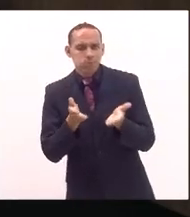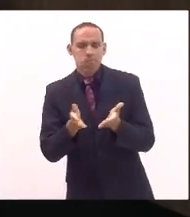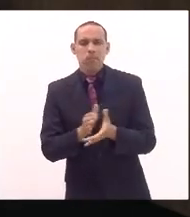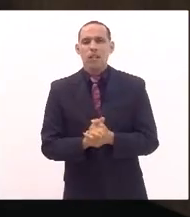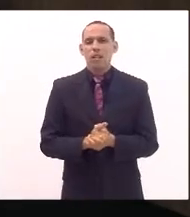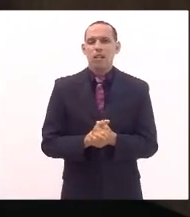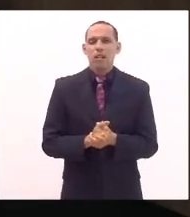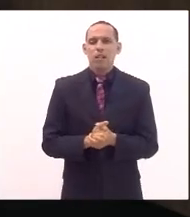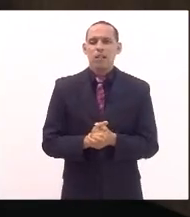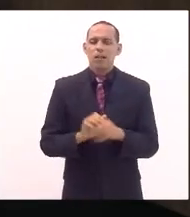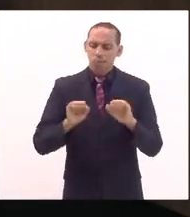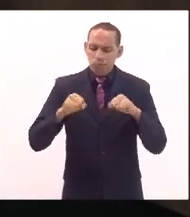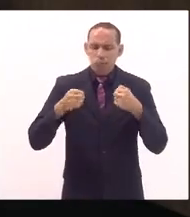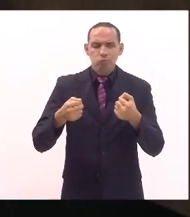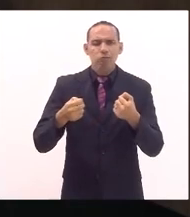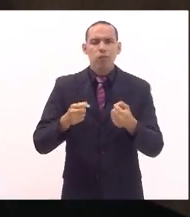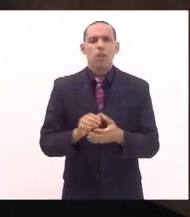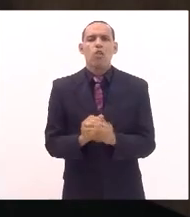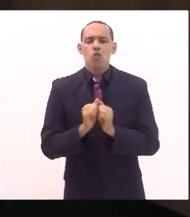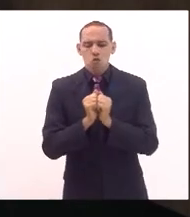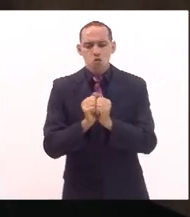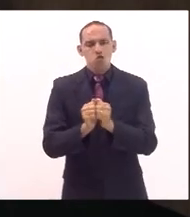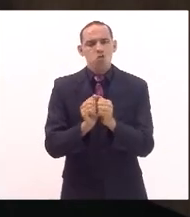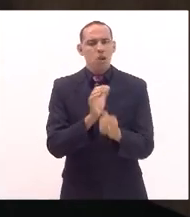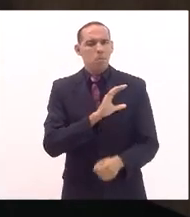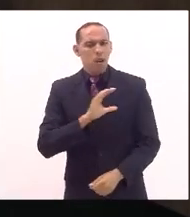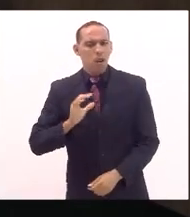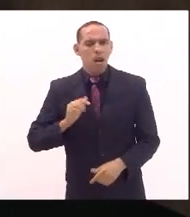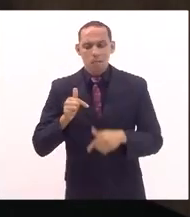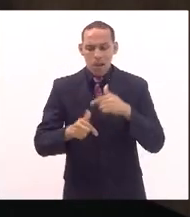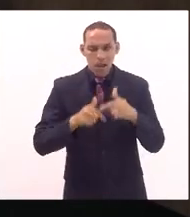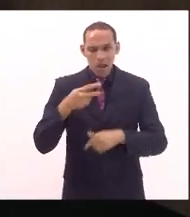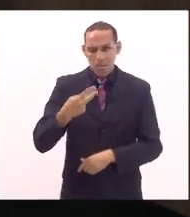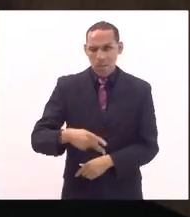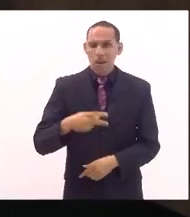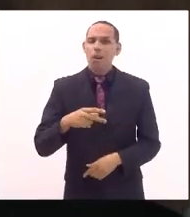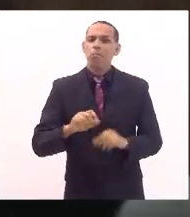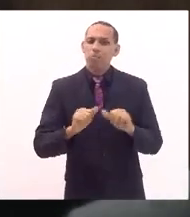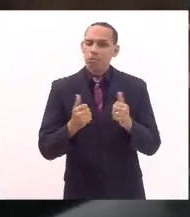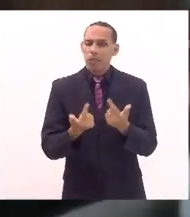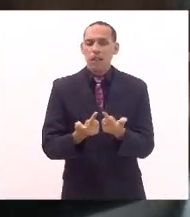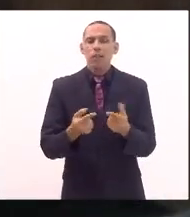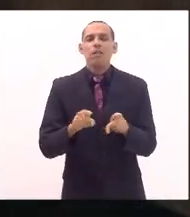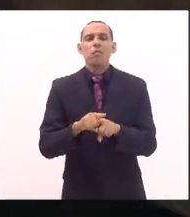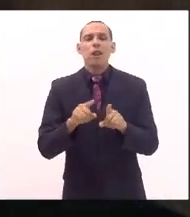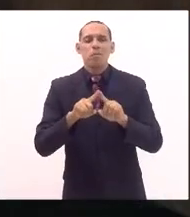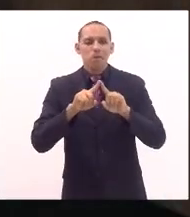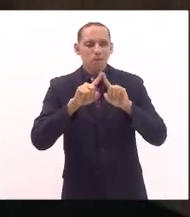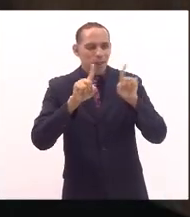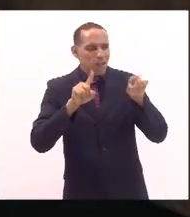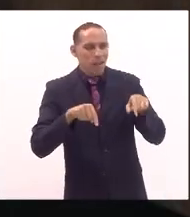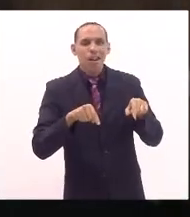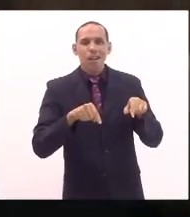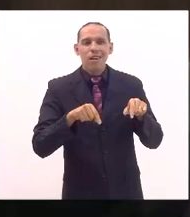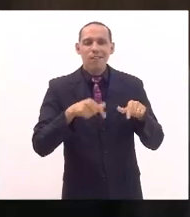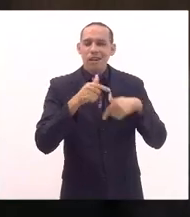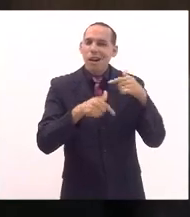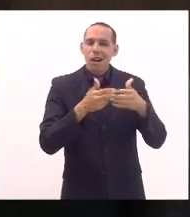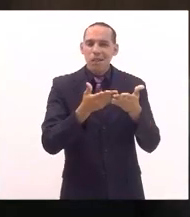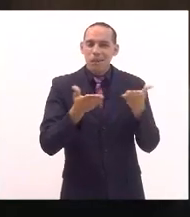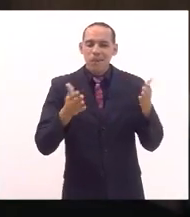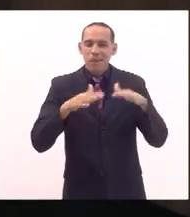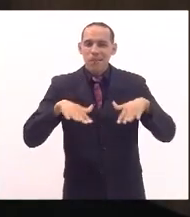que vem fazendo junto com a condição de trabalho é dessa casa e com os trabalhadores e trabalhadores